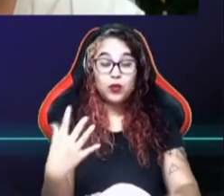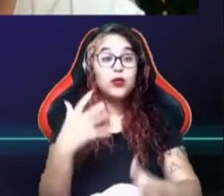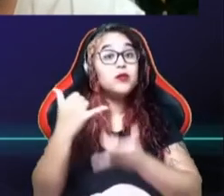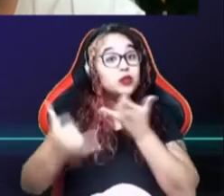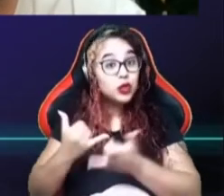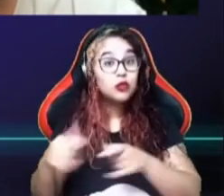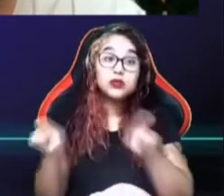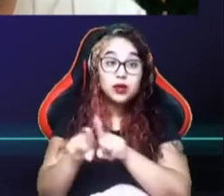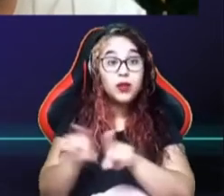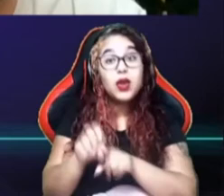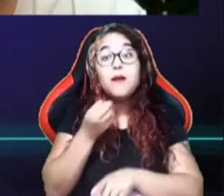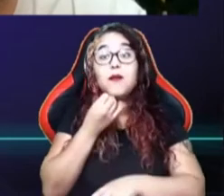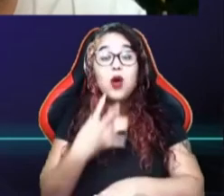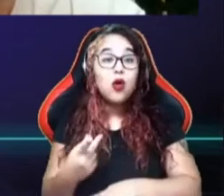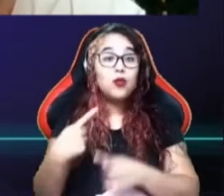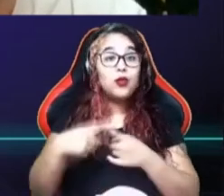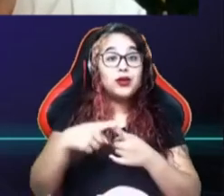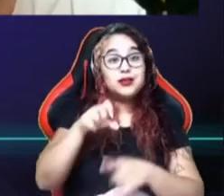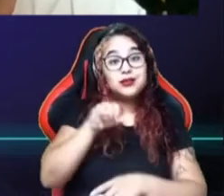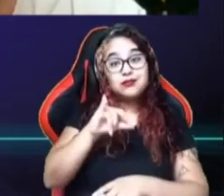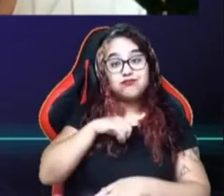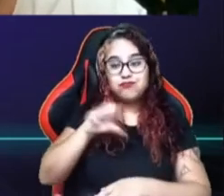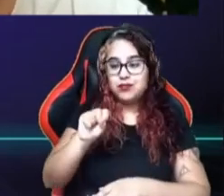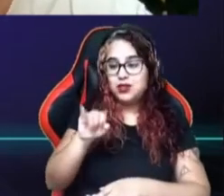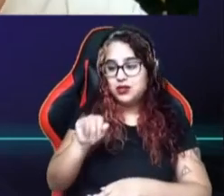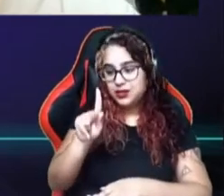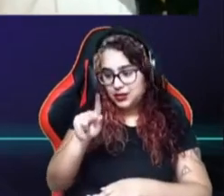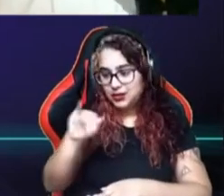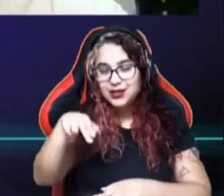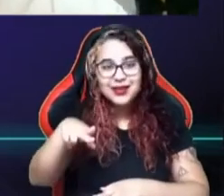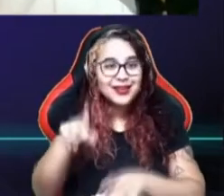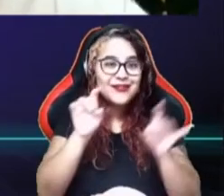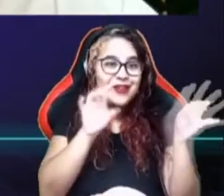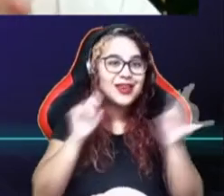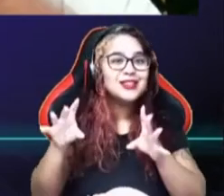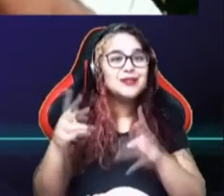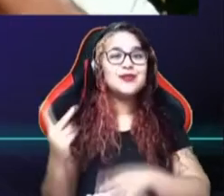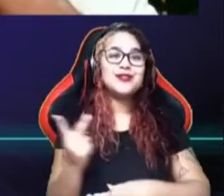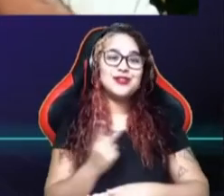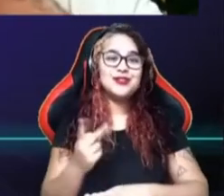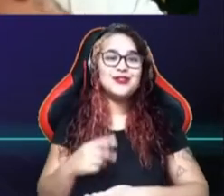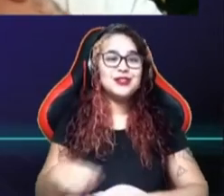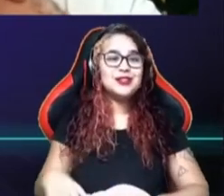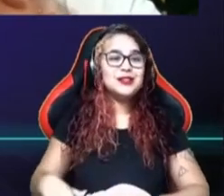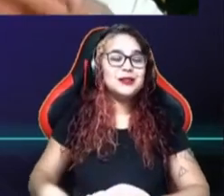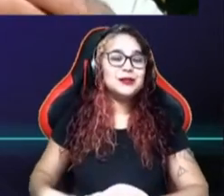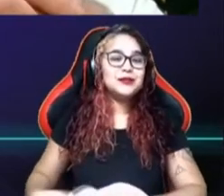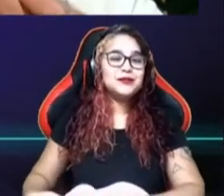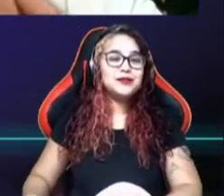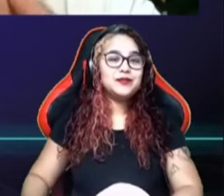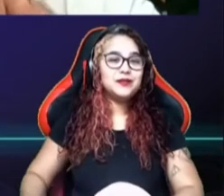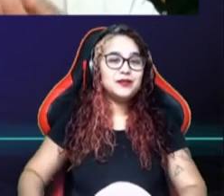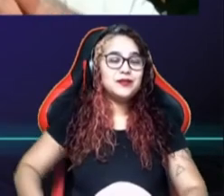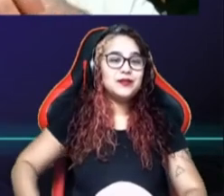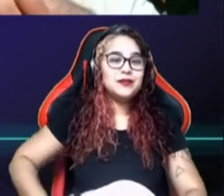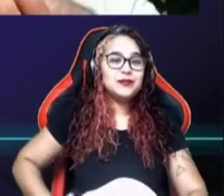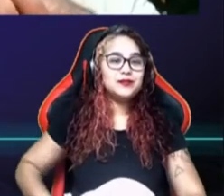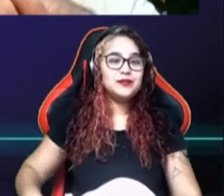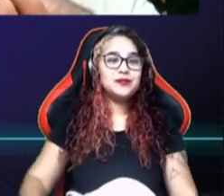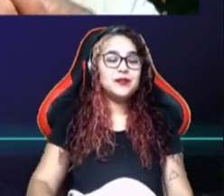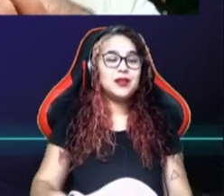onde a gente chega. E a gente tem, assim, vou aproveitar aí e pegar dois cases que acho que são interessantes,